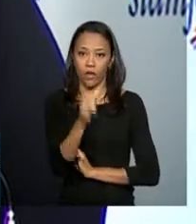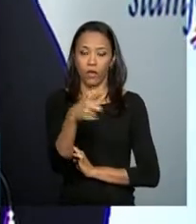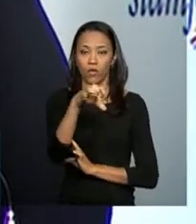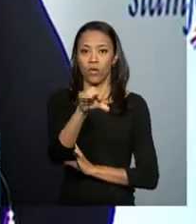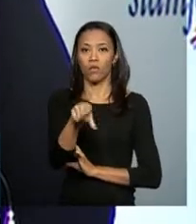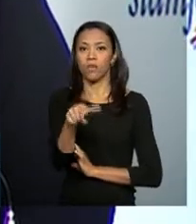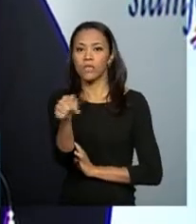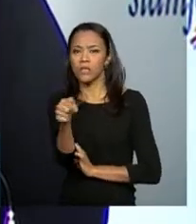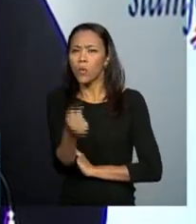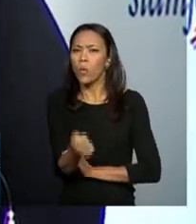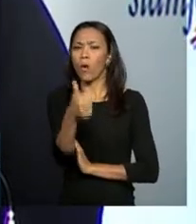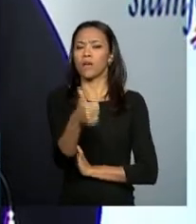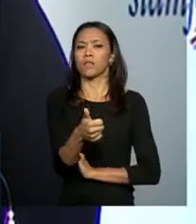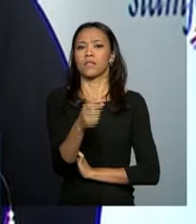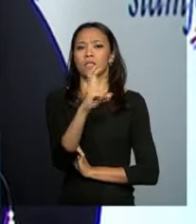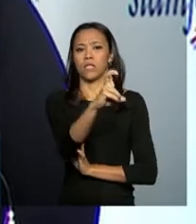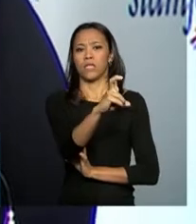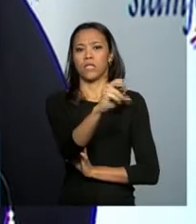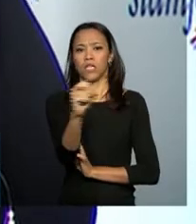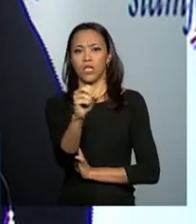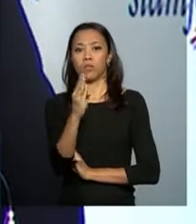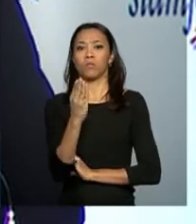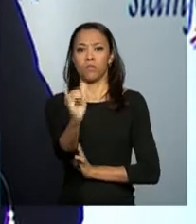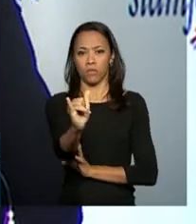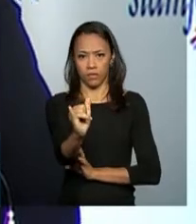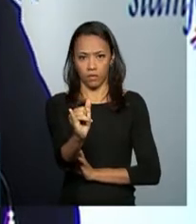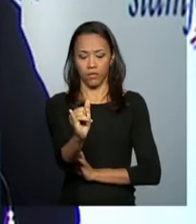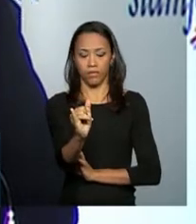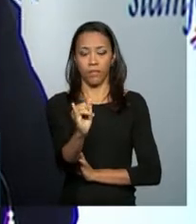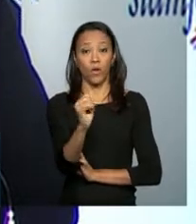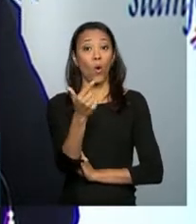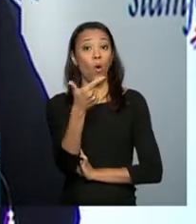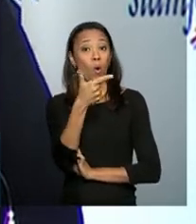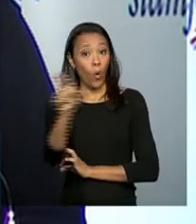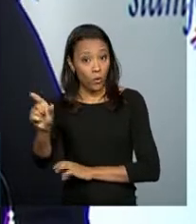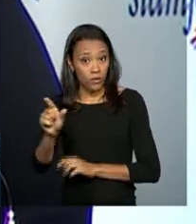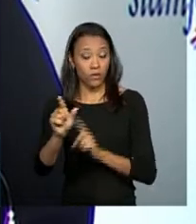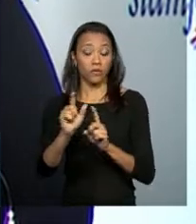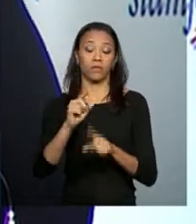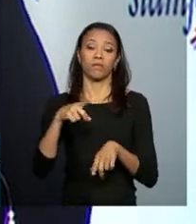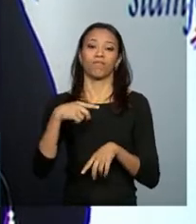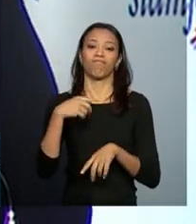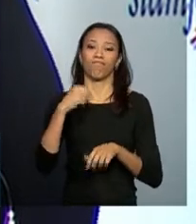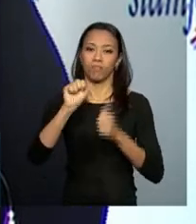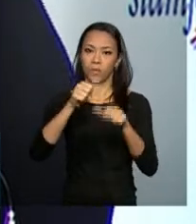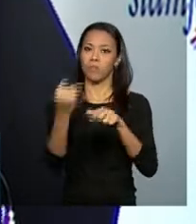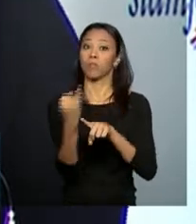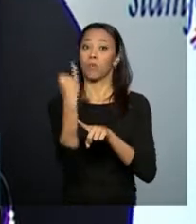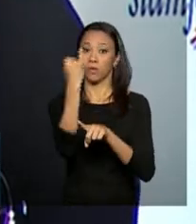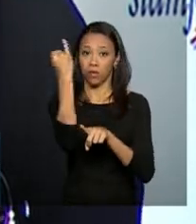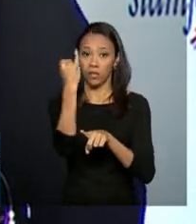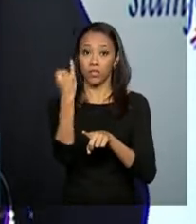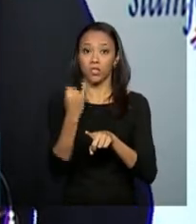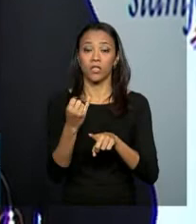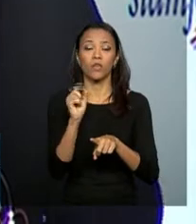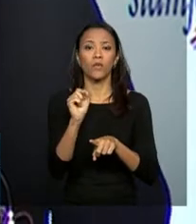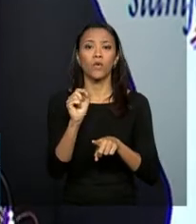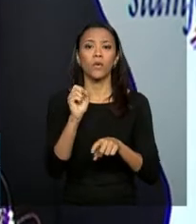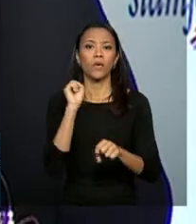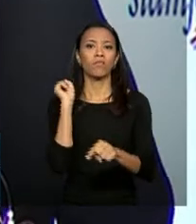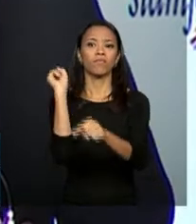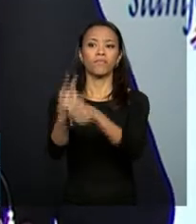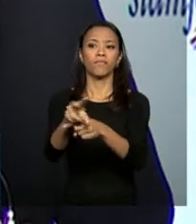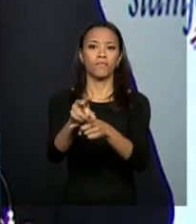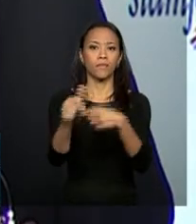9,7, ou quase 500 bilhões. Outra variável importantíssima foi o emprego.